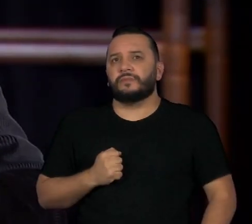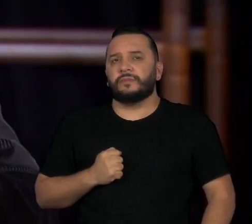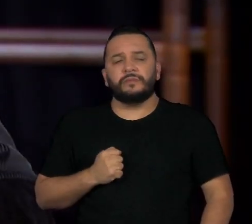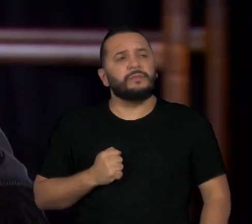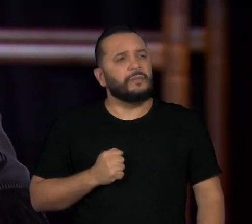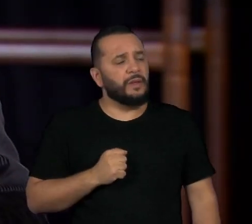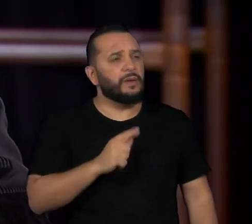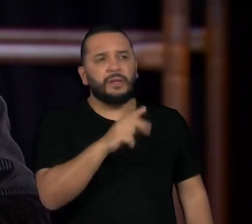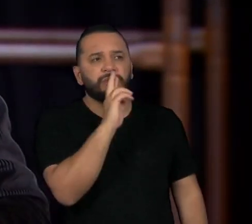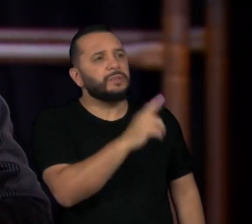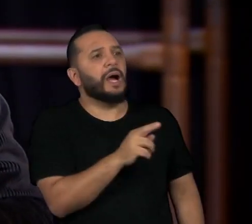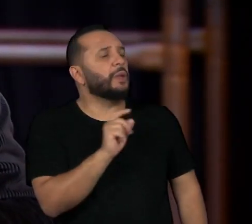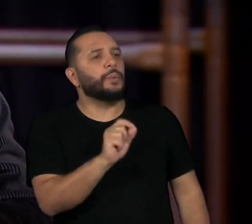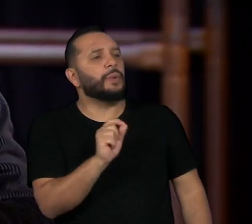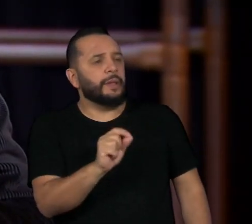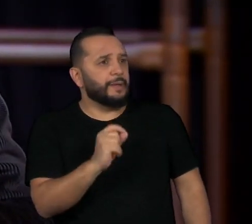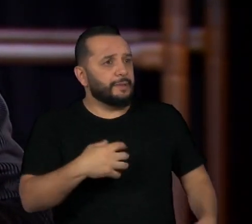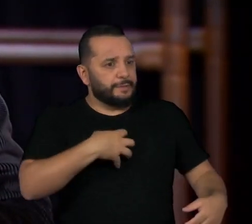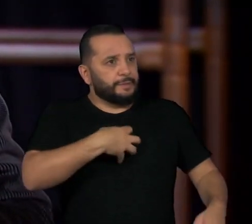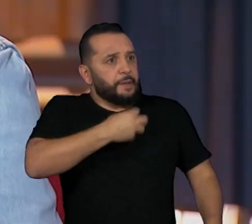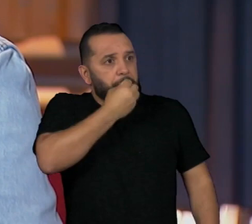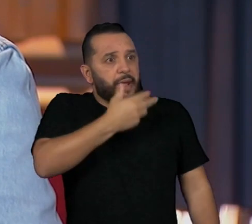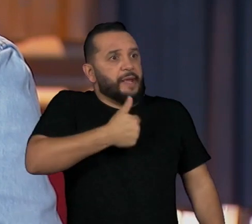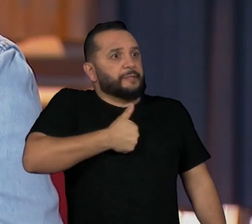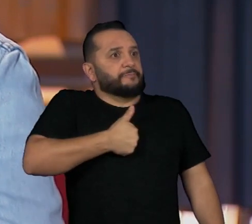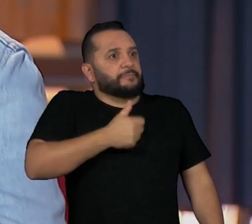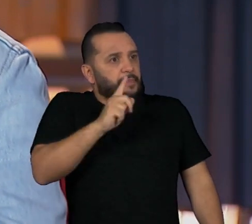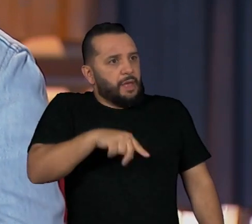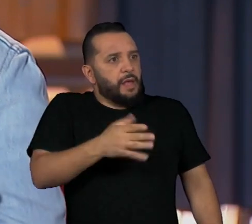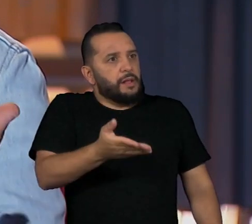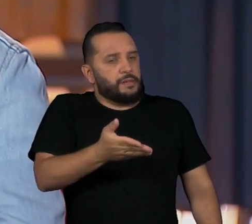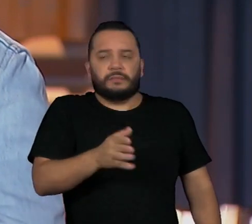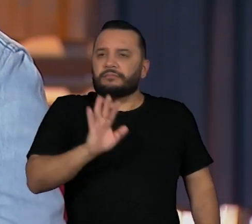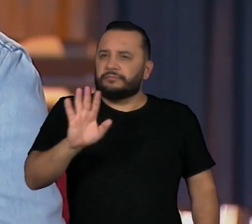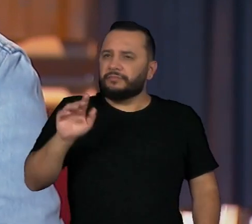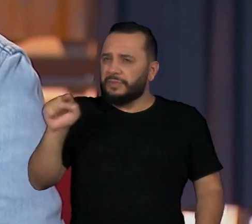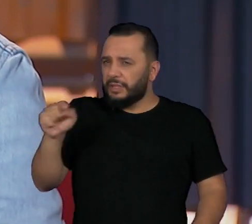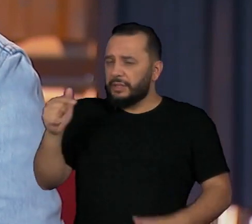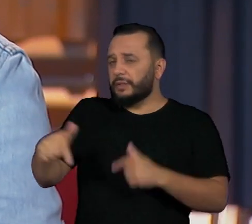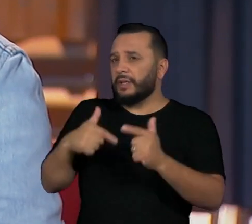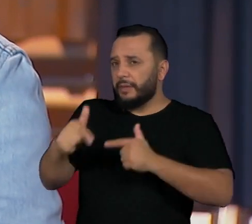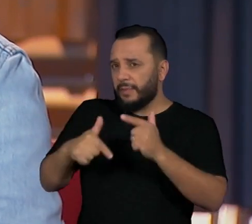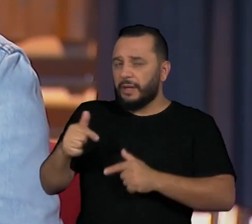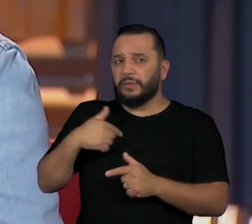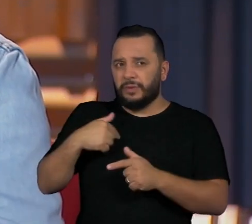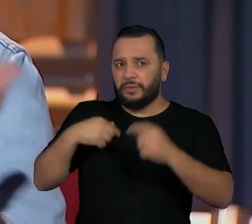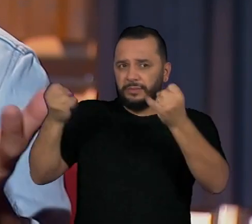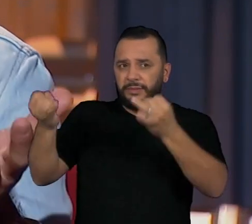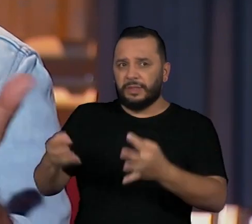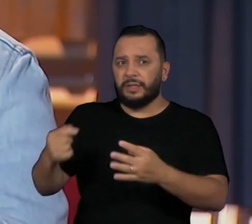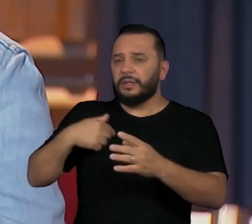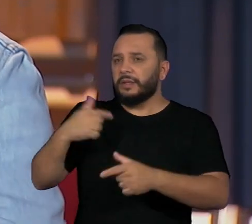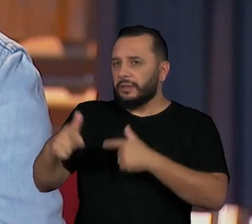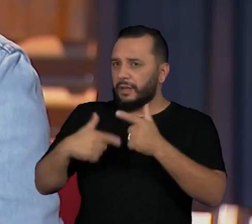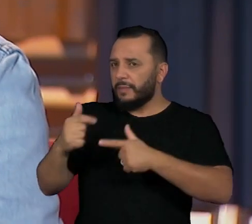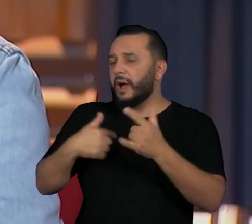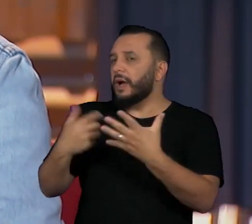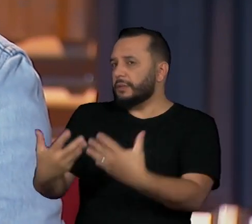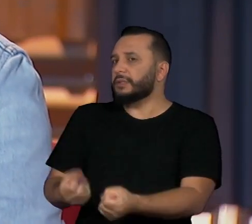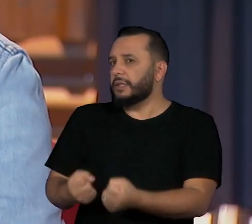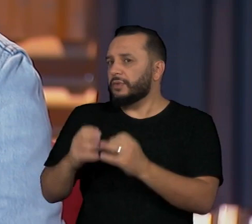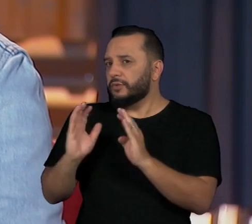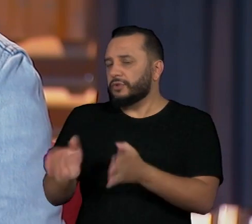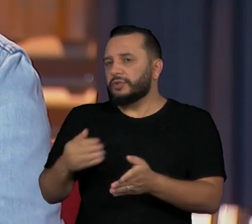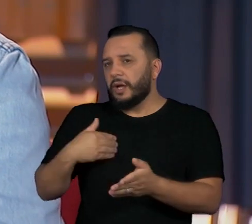o resultado é o quê? É bem-estar? No caso, nesse trabalho específico que eu estou mencionando, que é um trabalho que acabou de ser aceito para